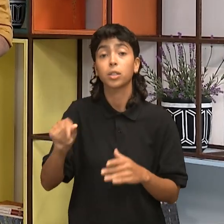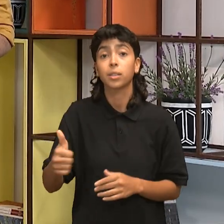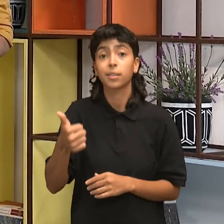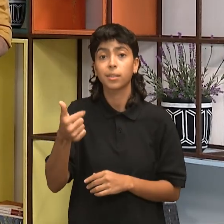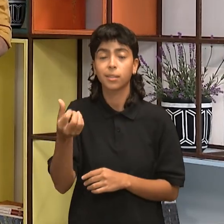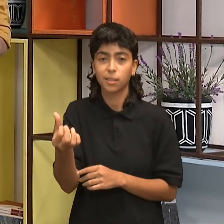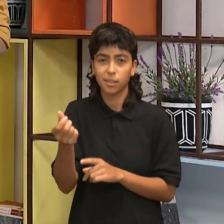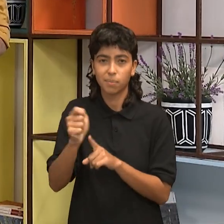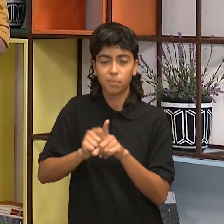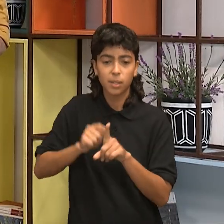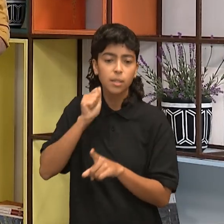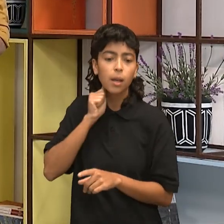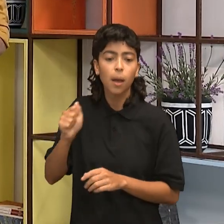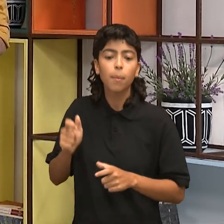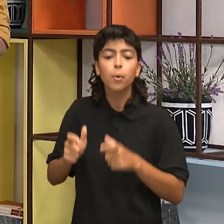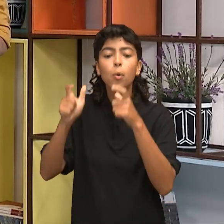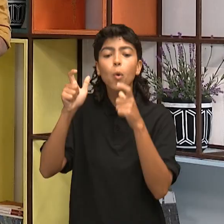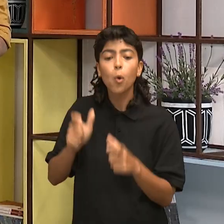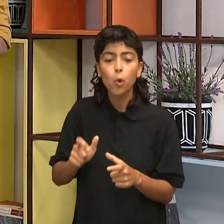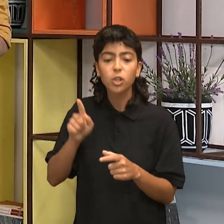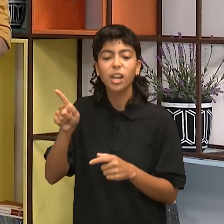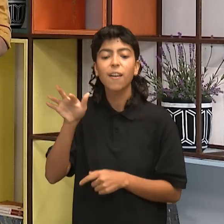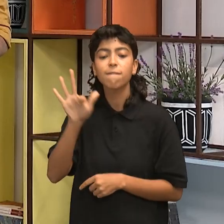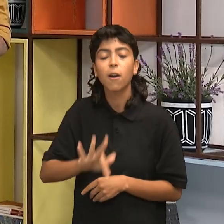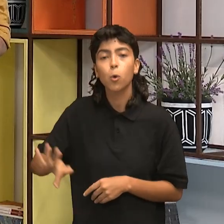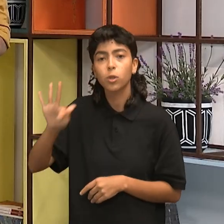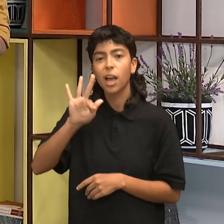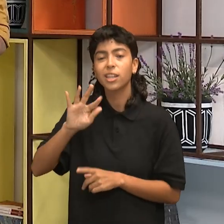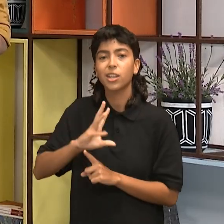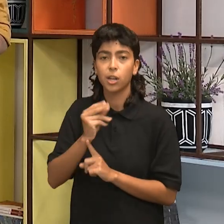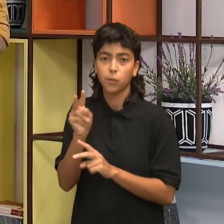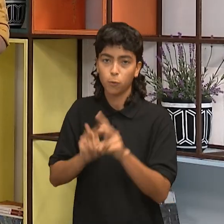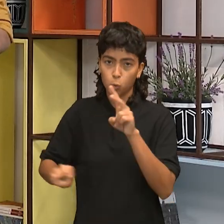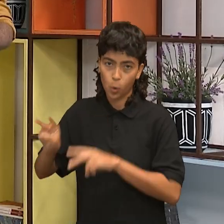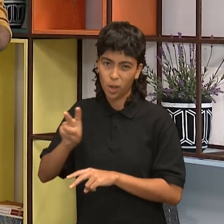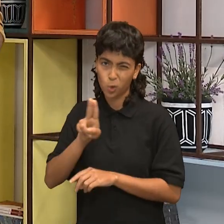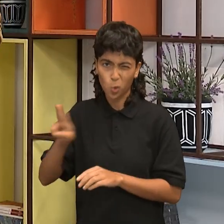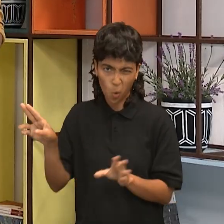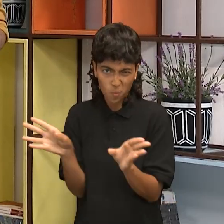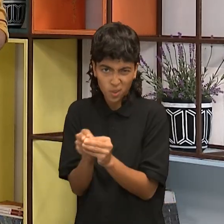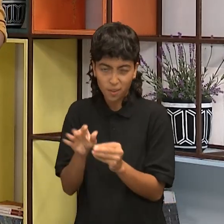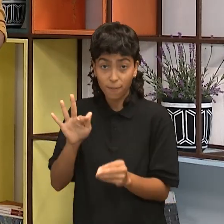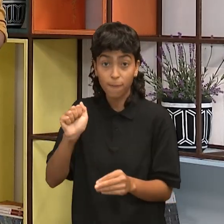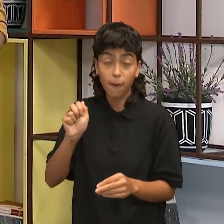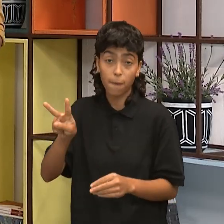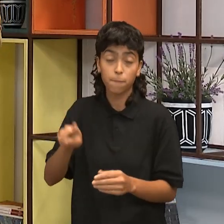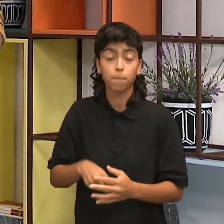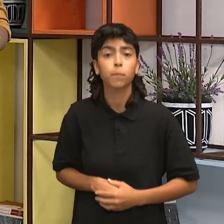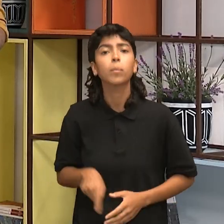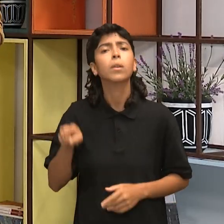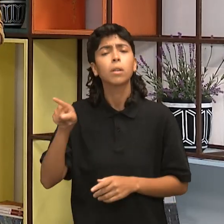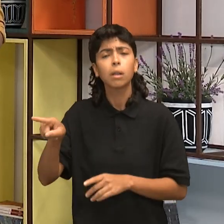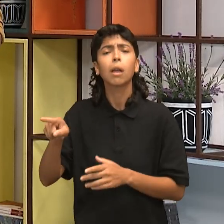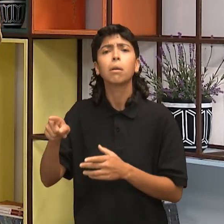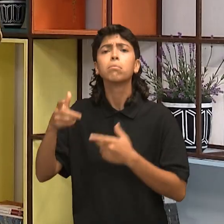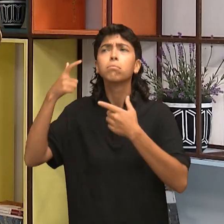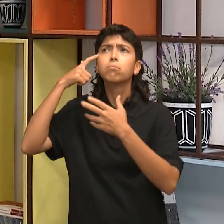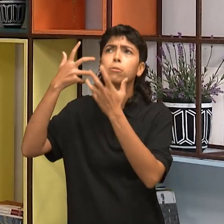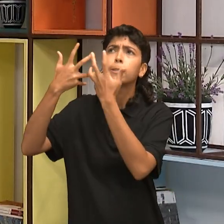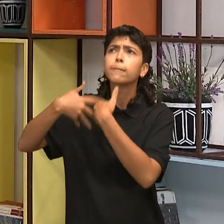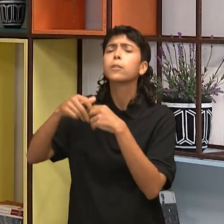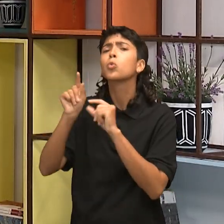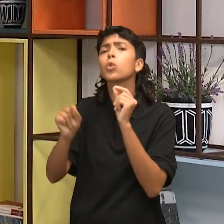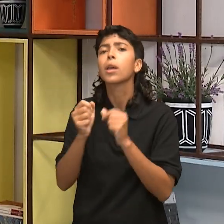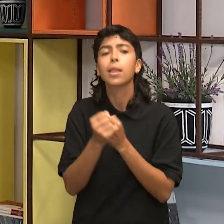de abril na Galeria da Faculdade de Artes Visuais da UFG. A mostra propõe uma reflexão sobre a relação entre